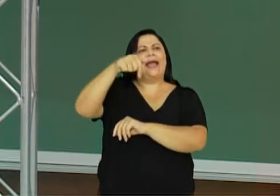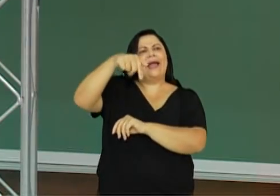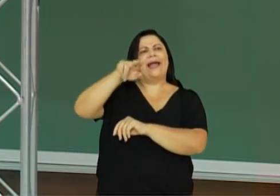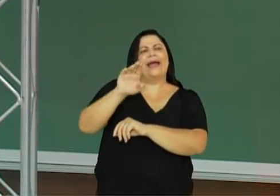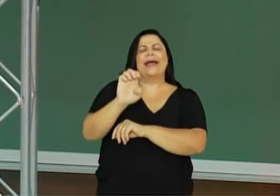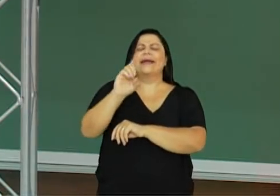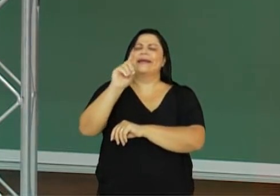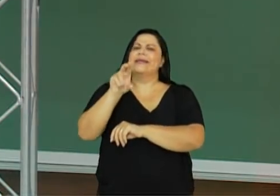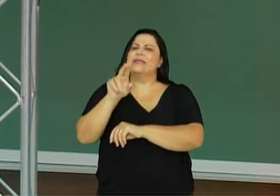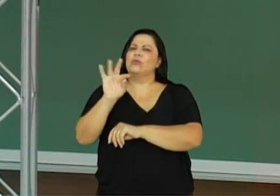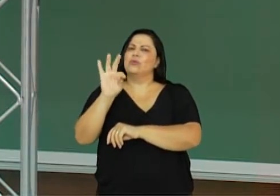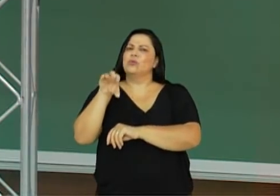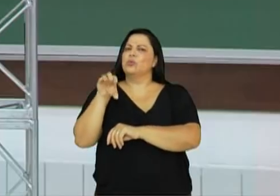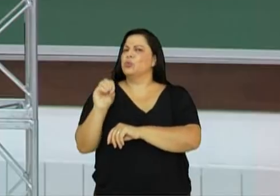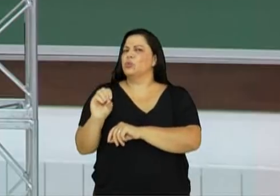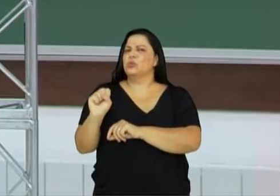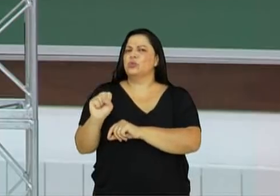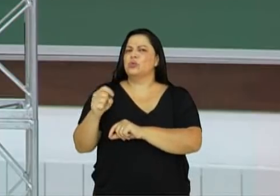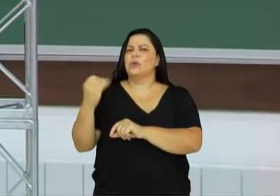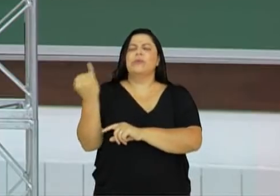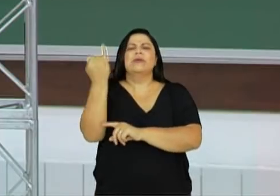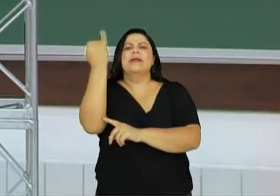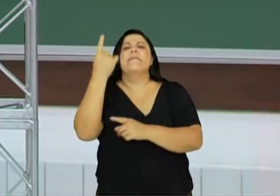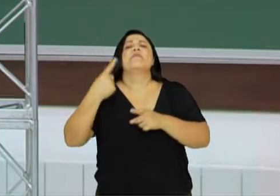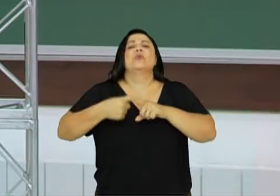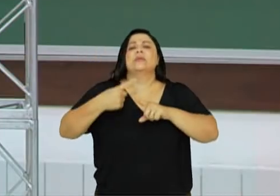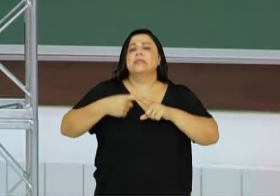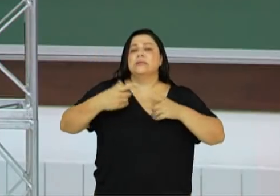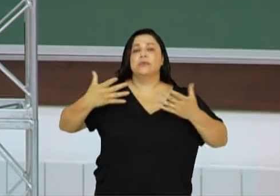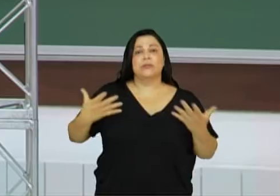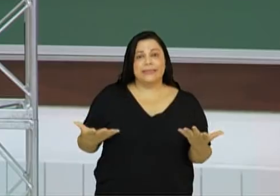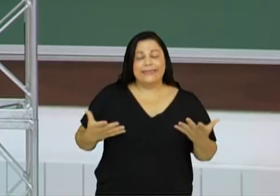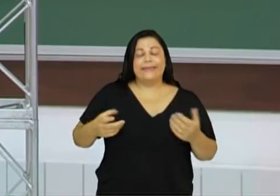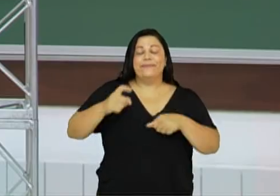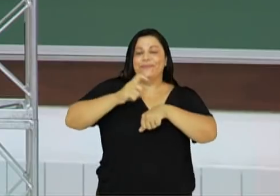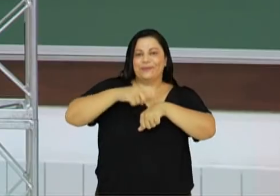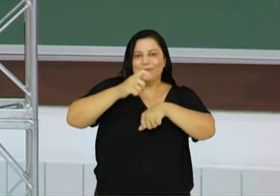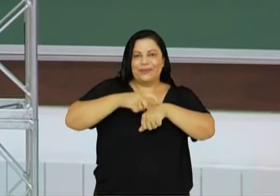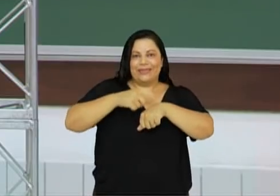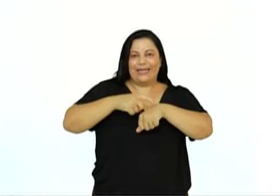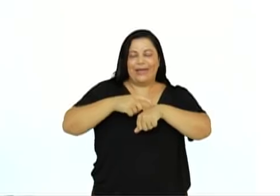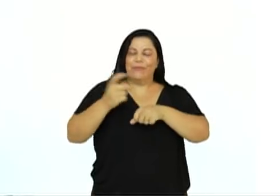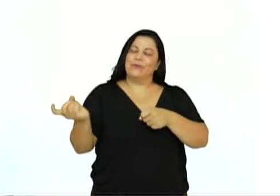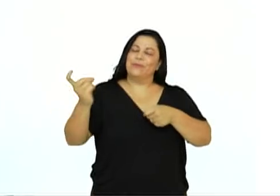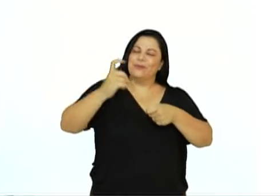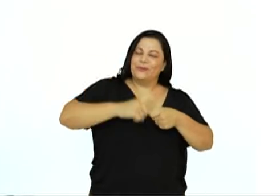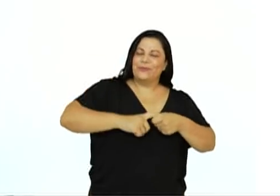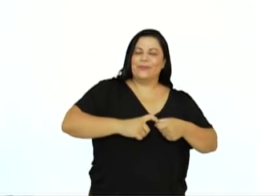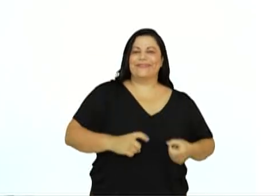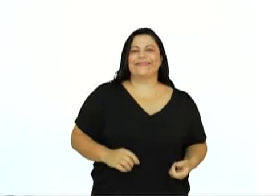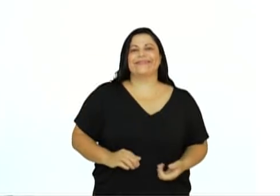dos aquedutos para o Império Romano? Vou deixar um tempo na tela, a gente volta e faz a correção junto, beleza?